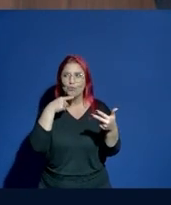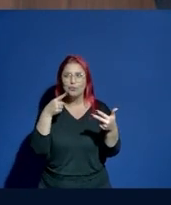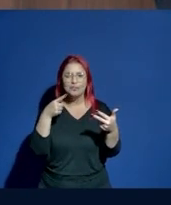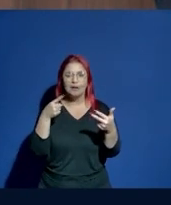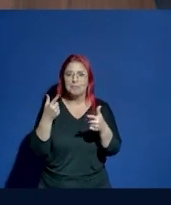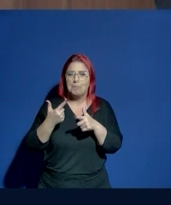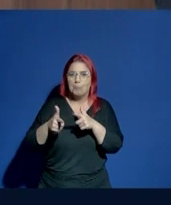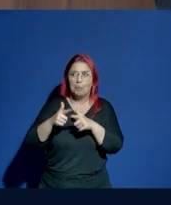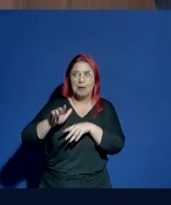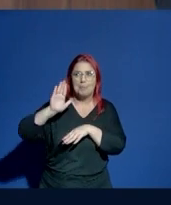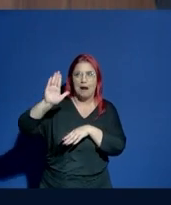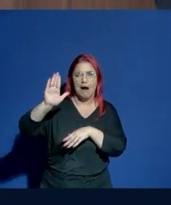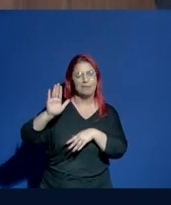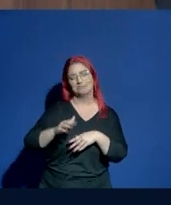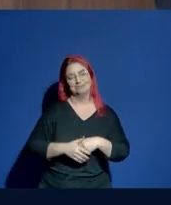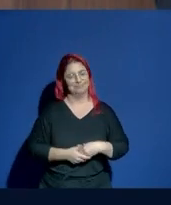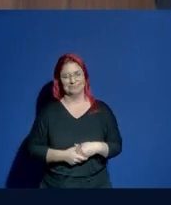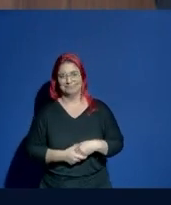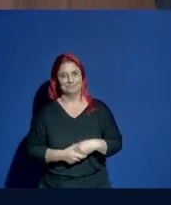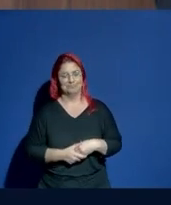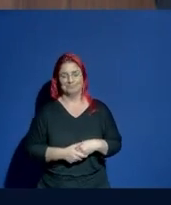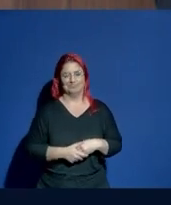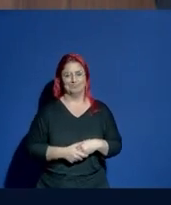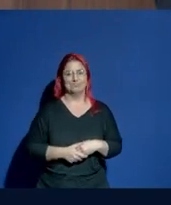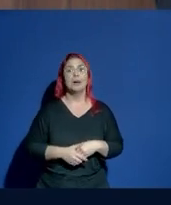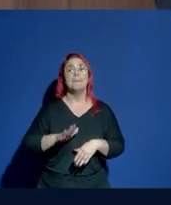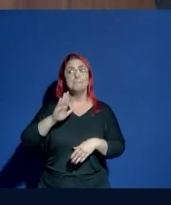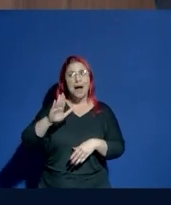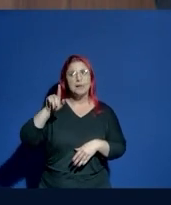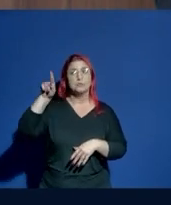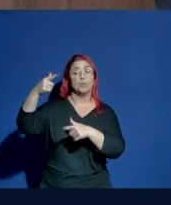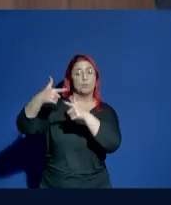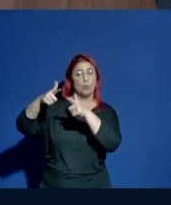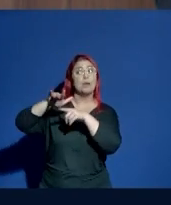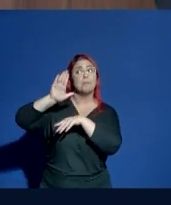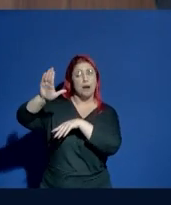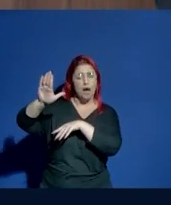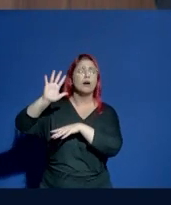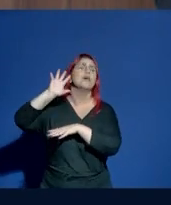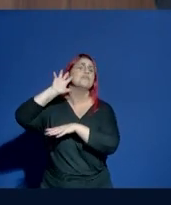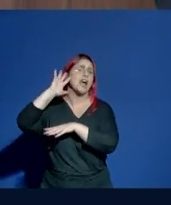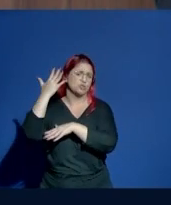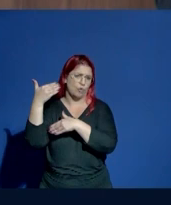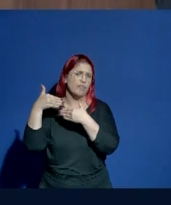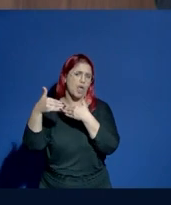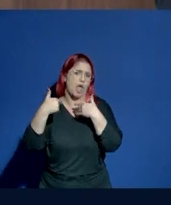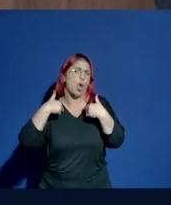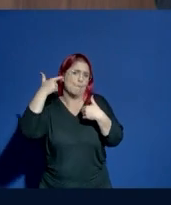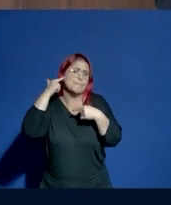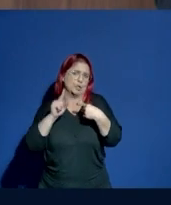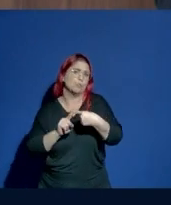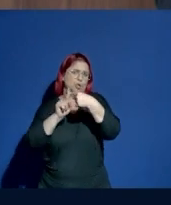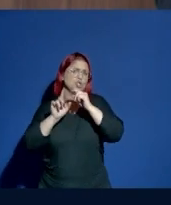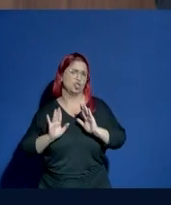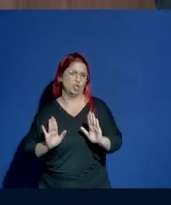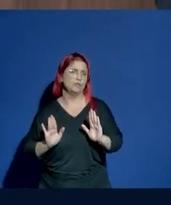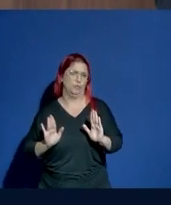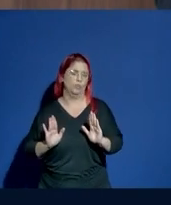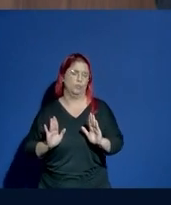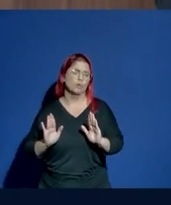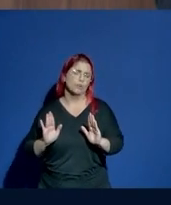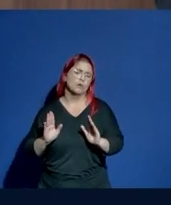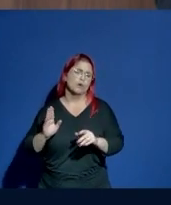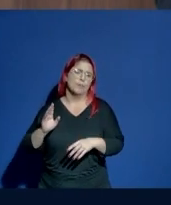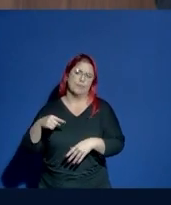E esse problema na China é que vai se resolver, ou seja, no longo prazo, eu sou super otimista, acho que concordo com o Tomazoni,